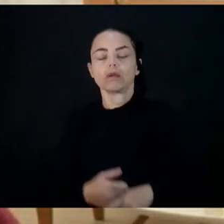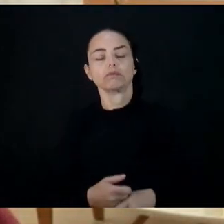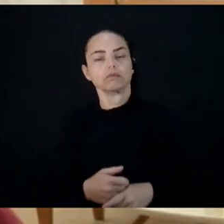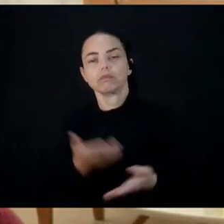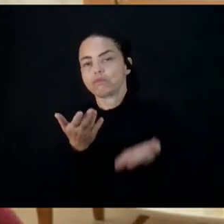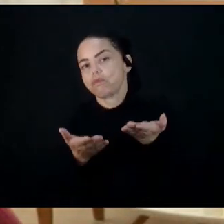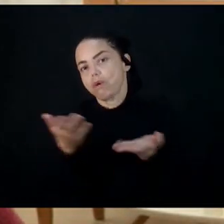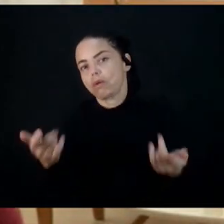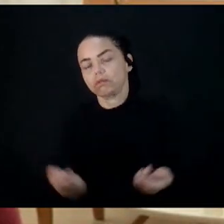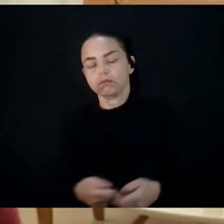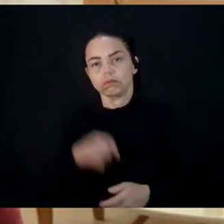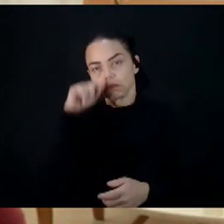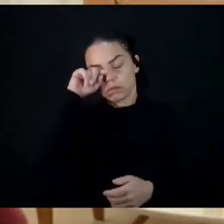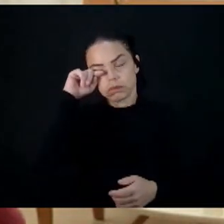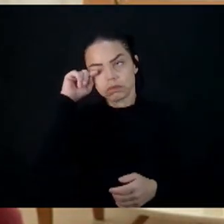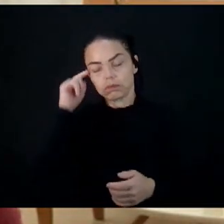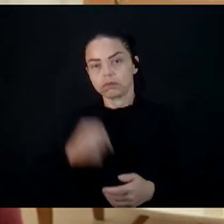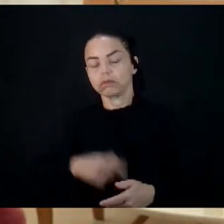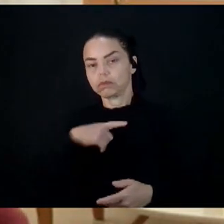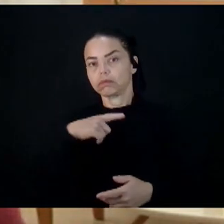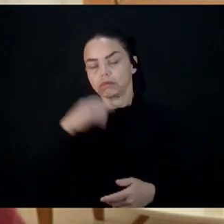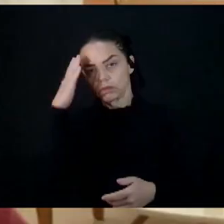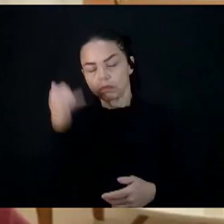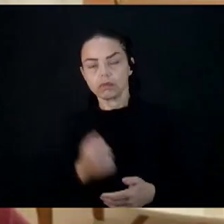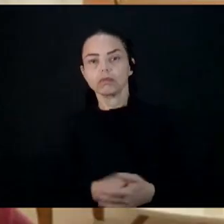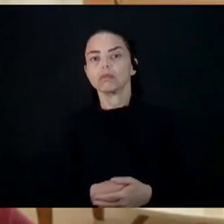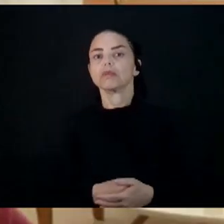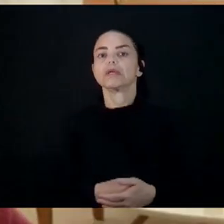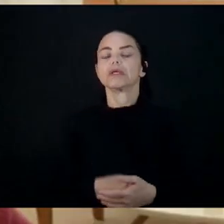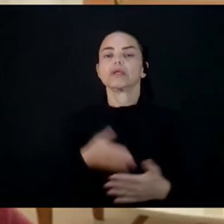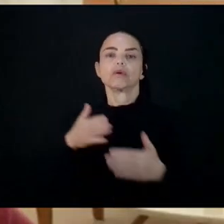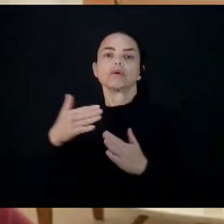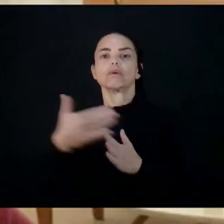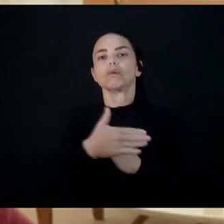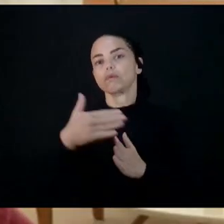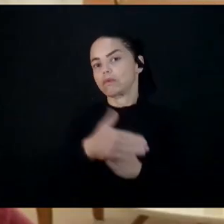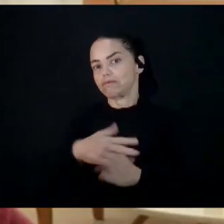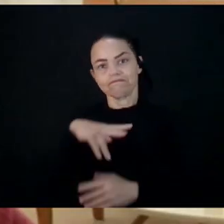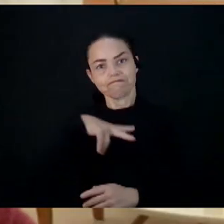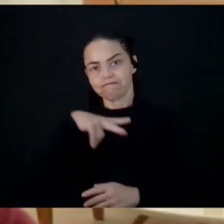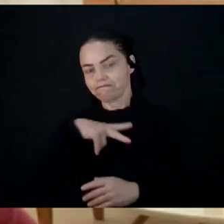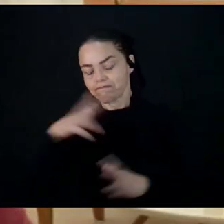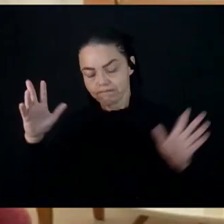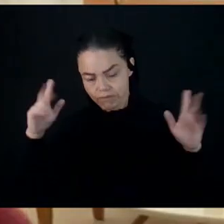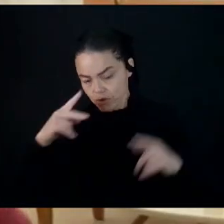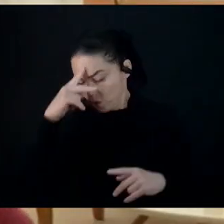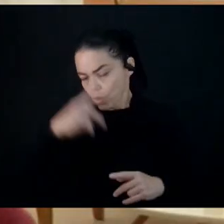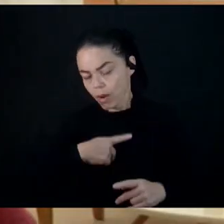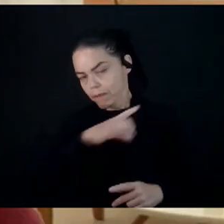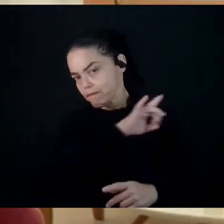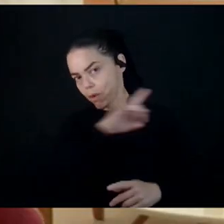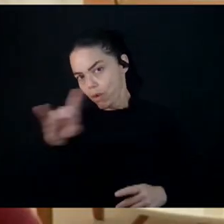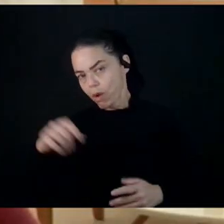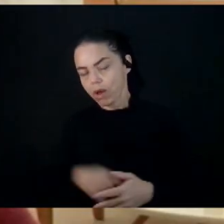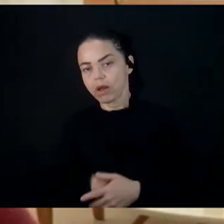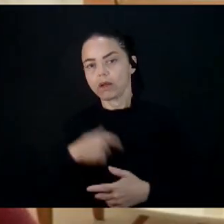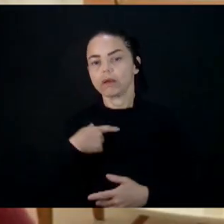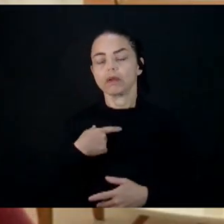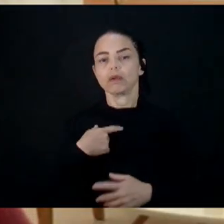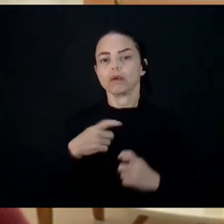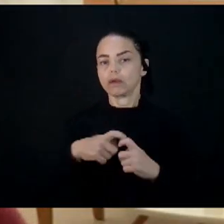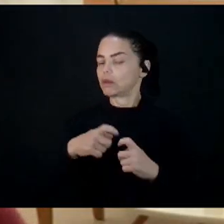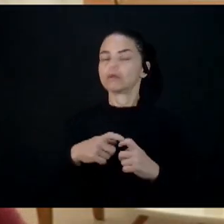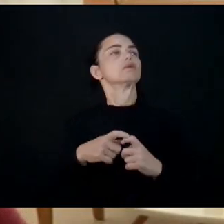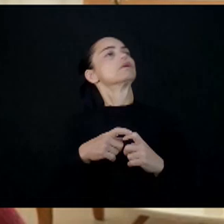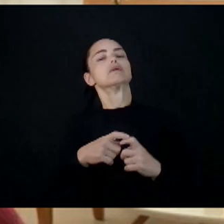também. Mas a gente tem que saber qual é o nosso limite pessoal. A doutora até colocou, né, a